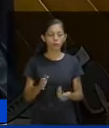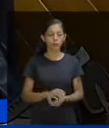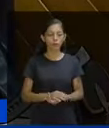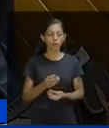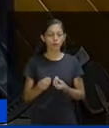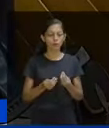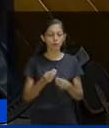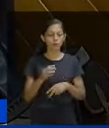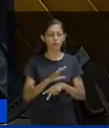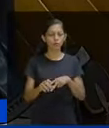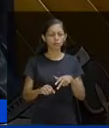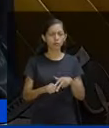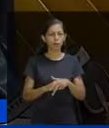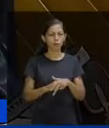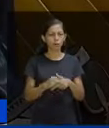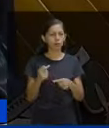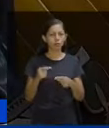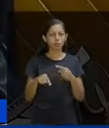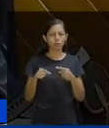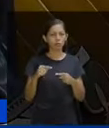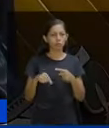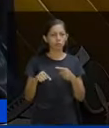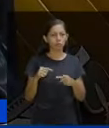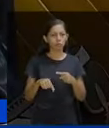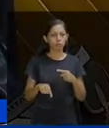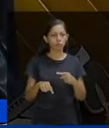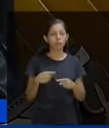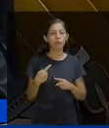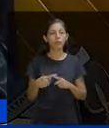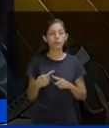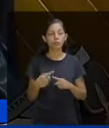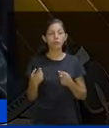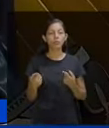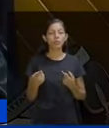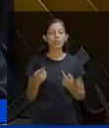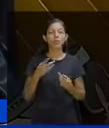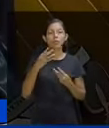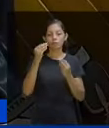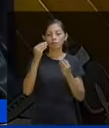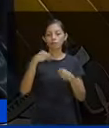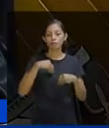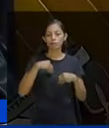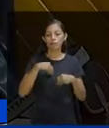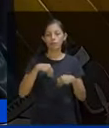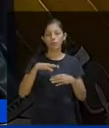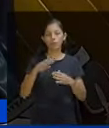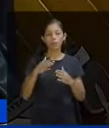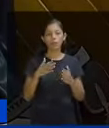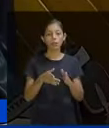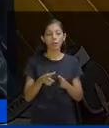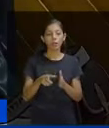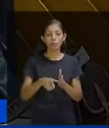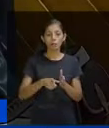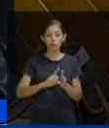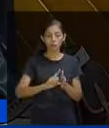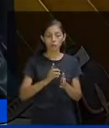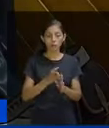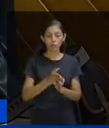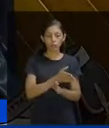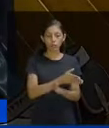falar em fraude à cota de gênero, uma vez que todo o procedimento de renúncia foi cumprido pelas candidatas